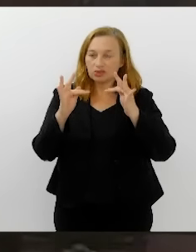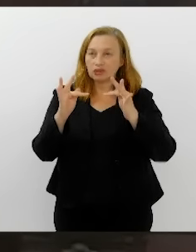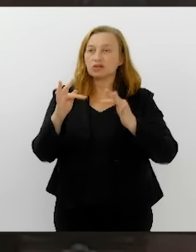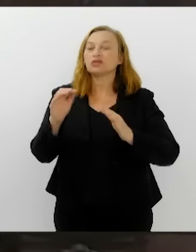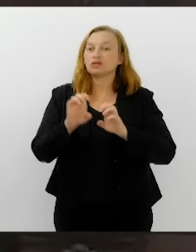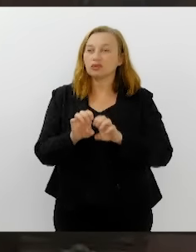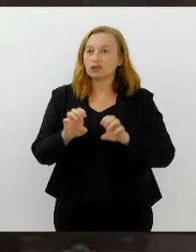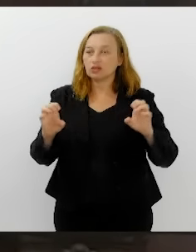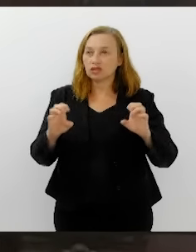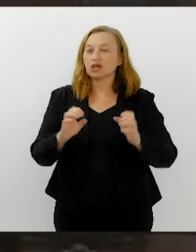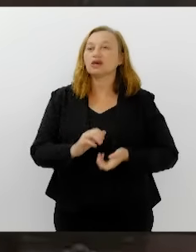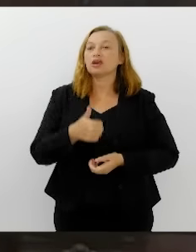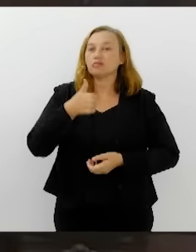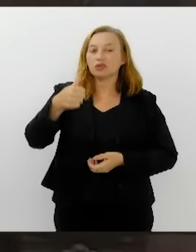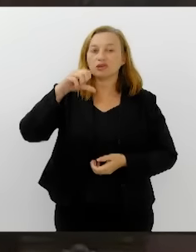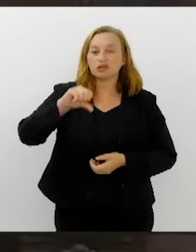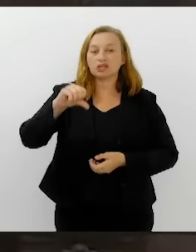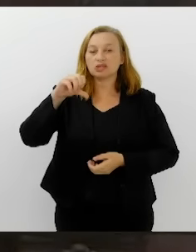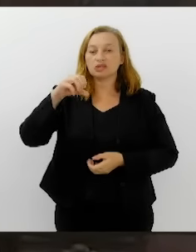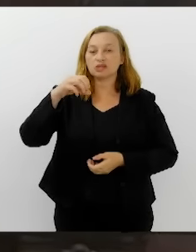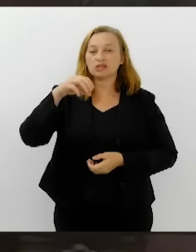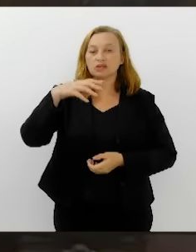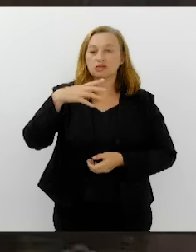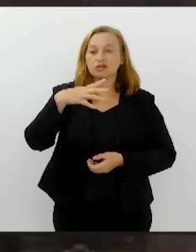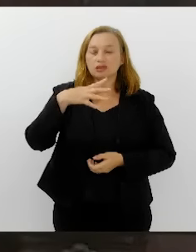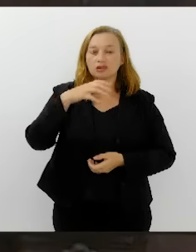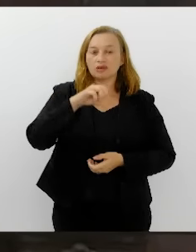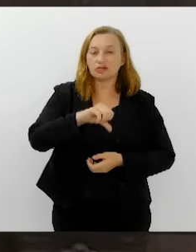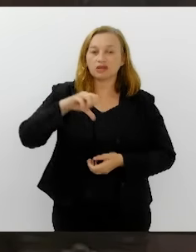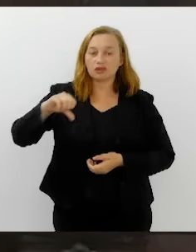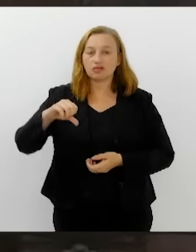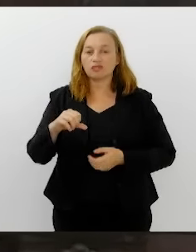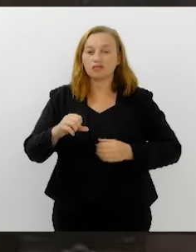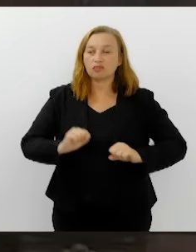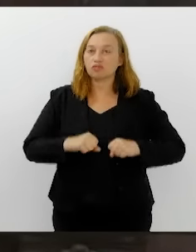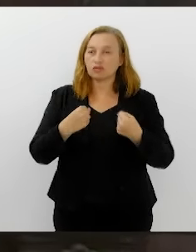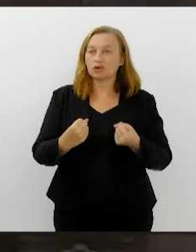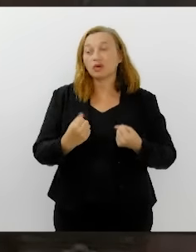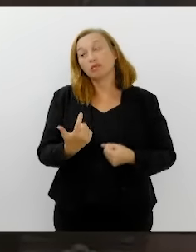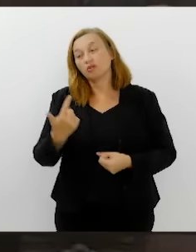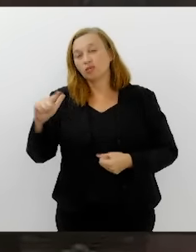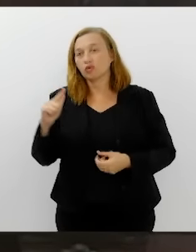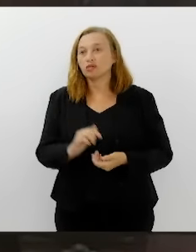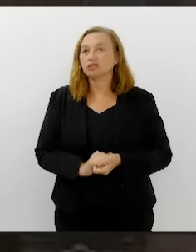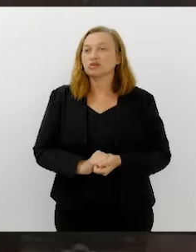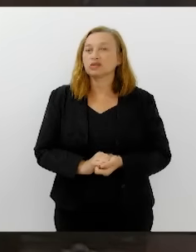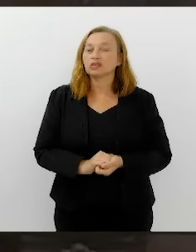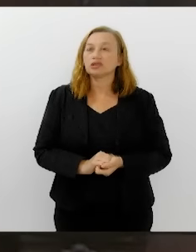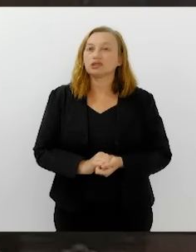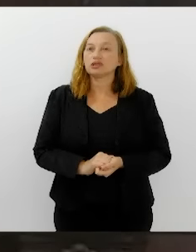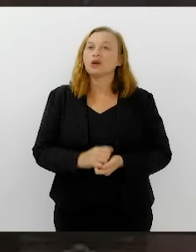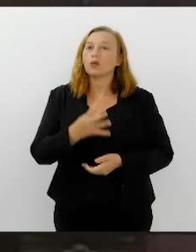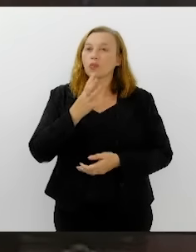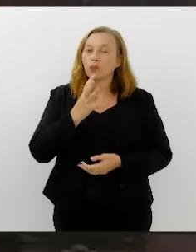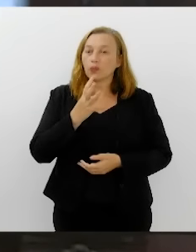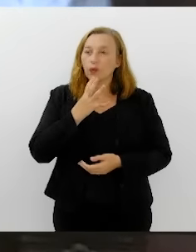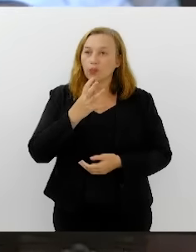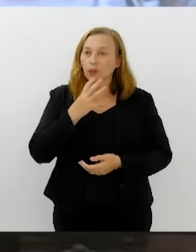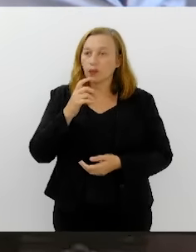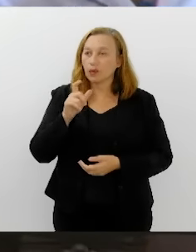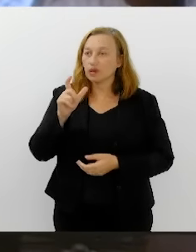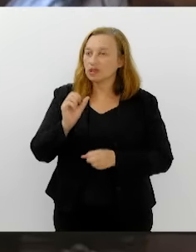a liderança do Monsenhor Clá Dias, foi um passo ousado, mas, por outro lado, devemos reconhecer que esta